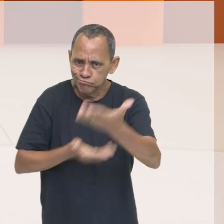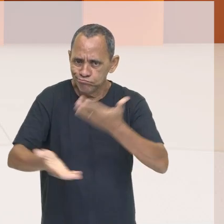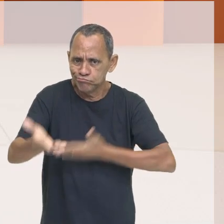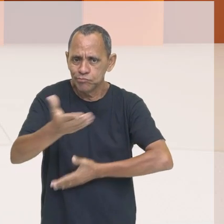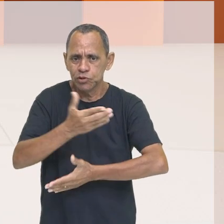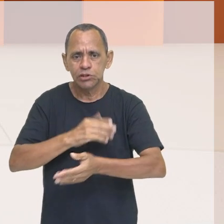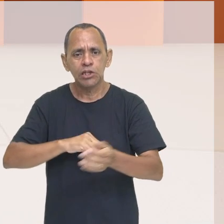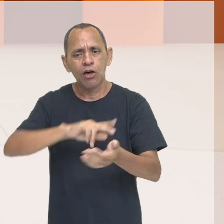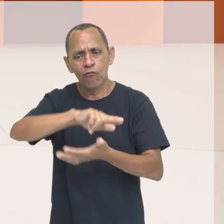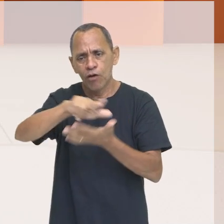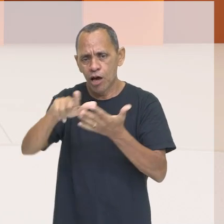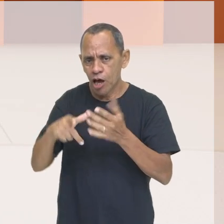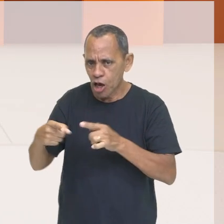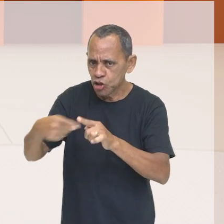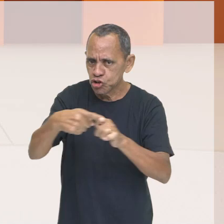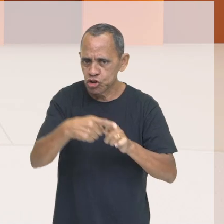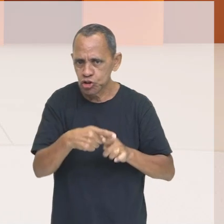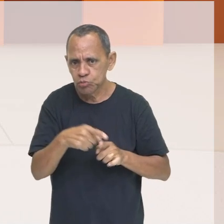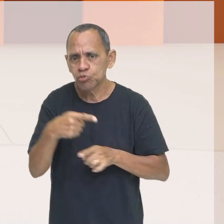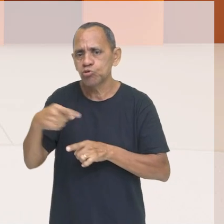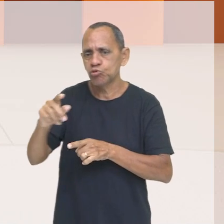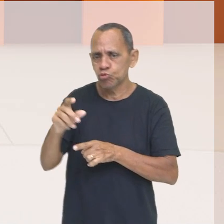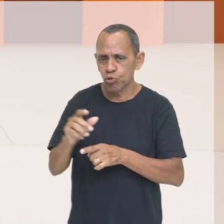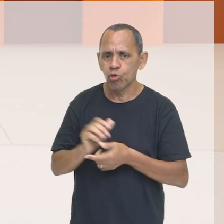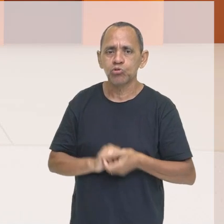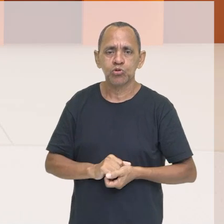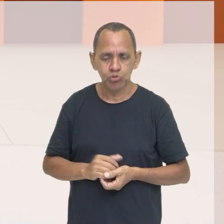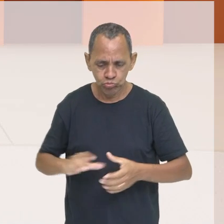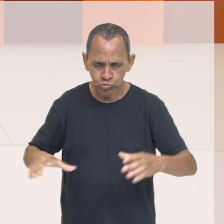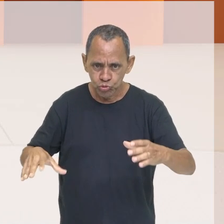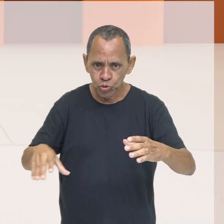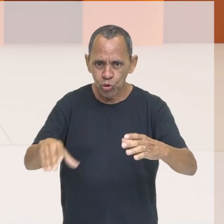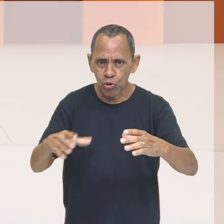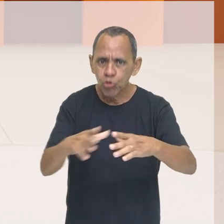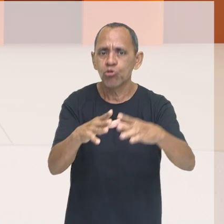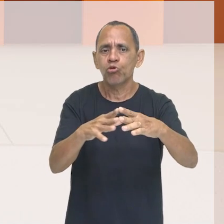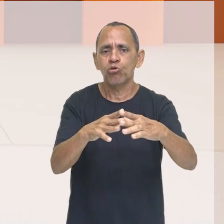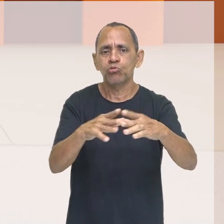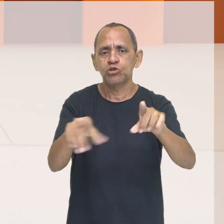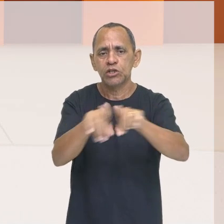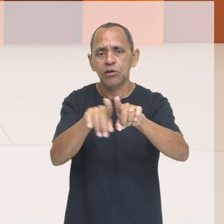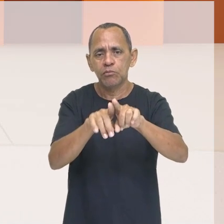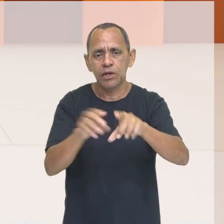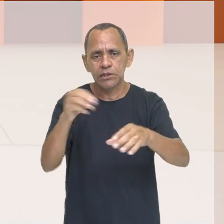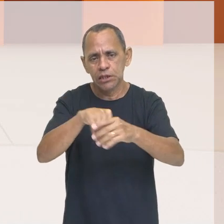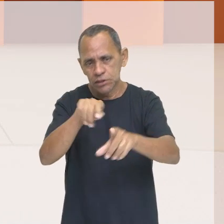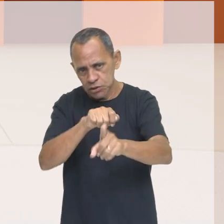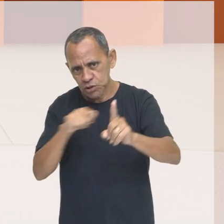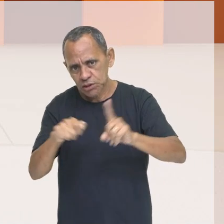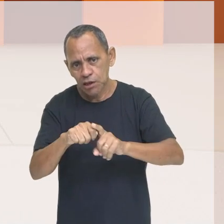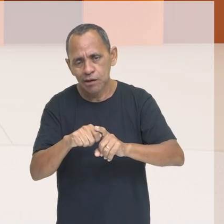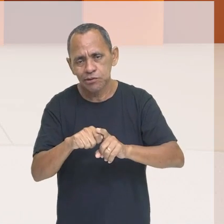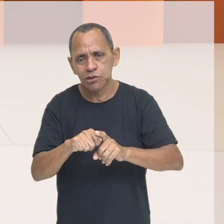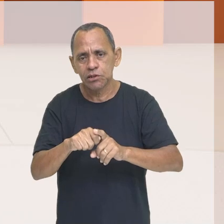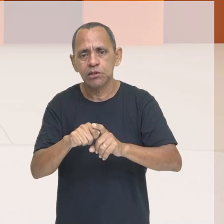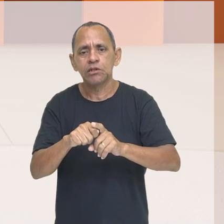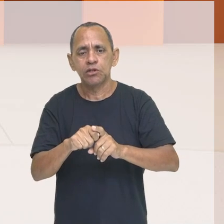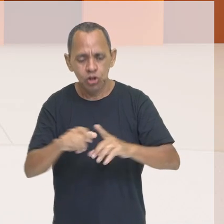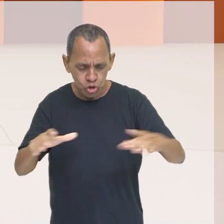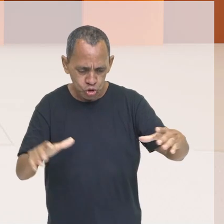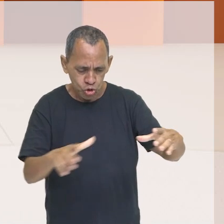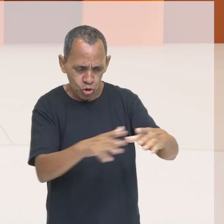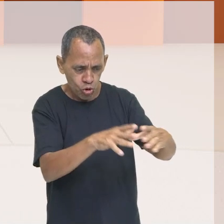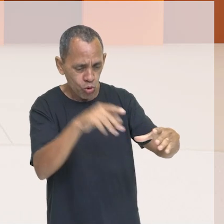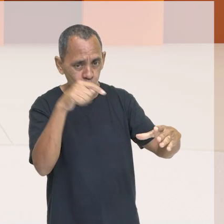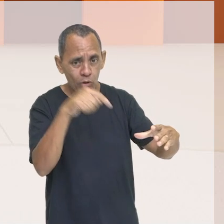de determinada comunidade. Então, você sai do seu grupo para você ajudar, sai do seu eu, né, para ajudar o outro, né, que